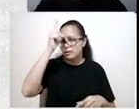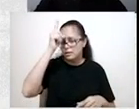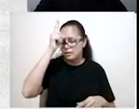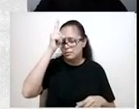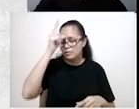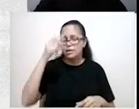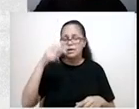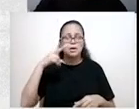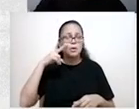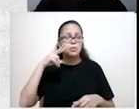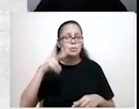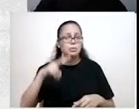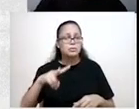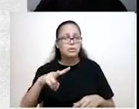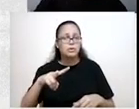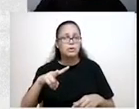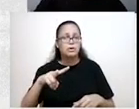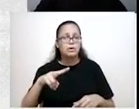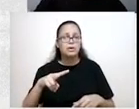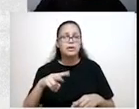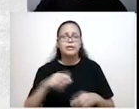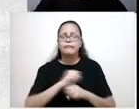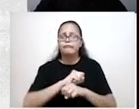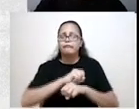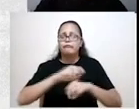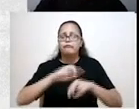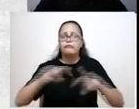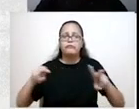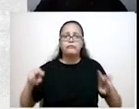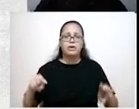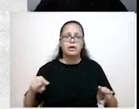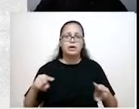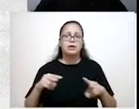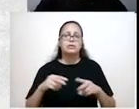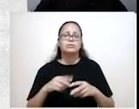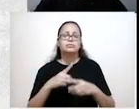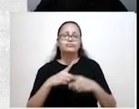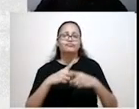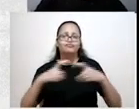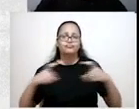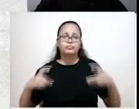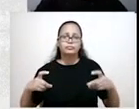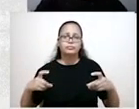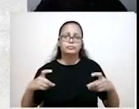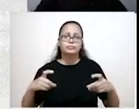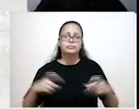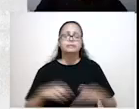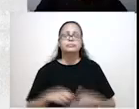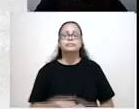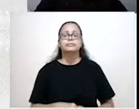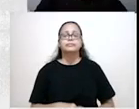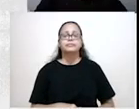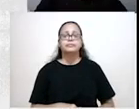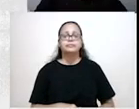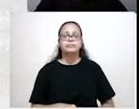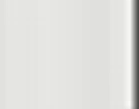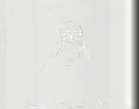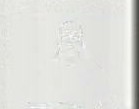aqui. Então, foram vários ataques entre 39 e 41.